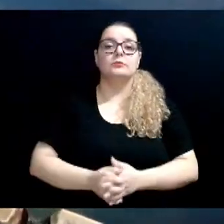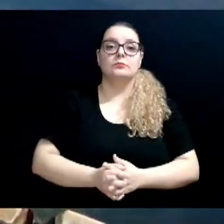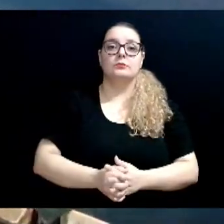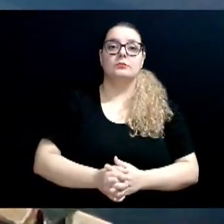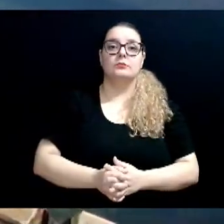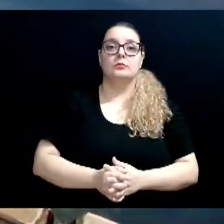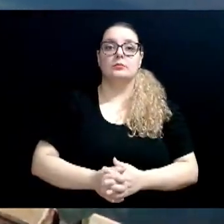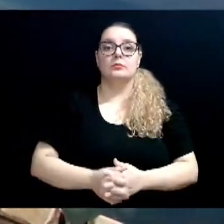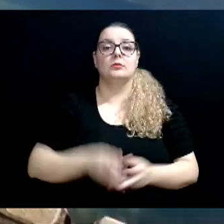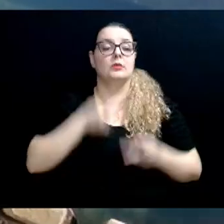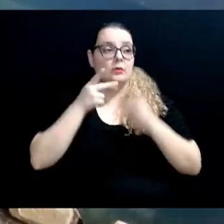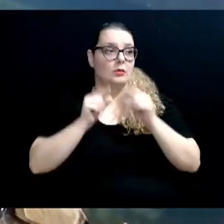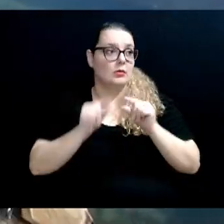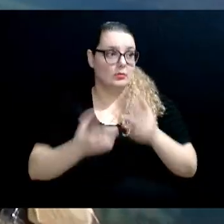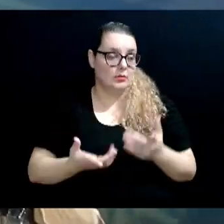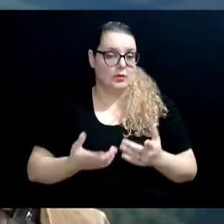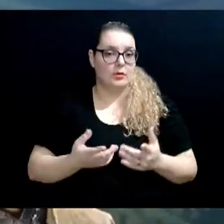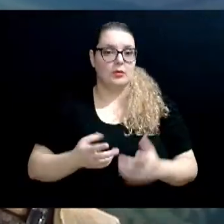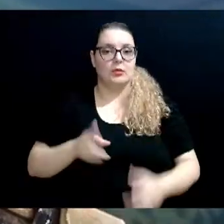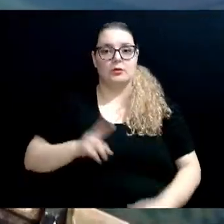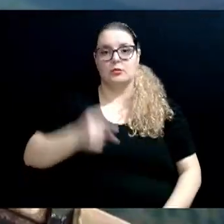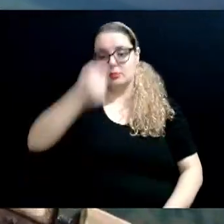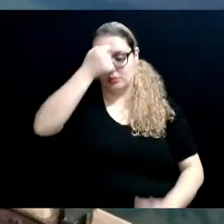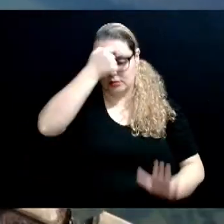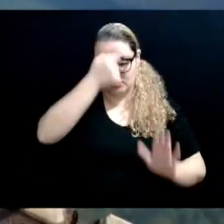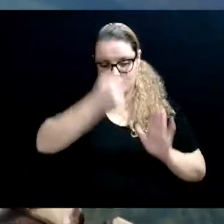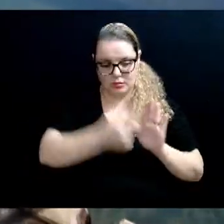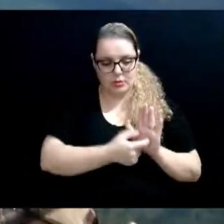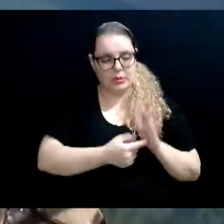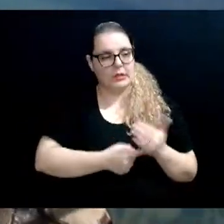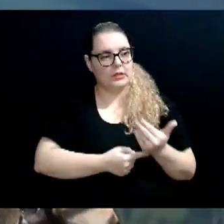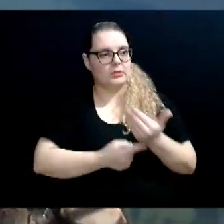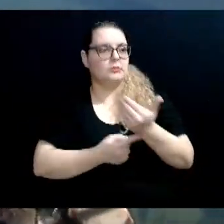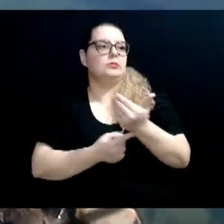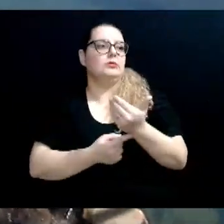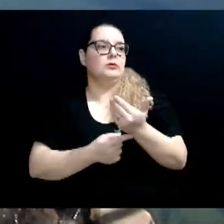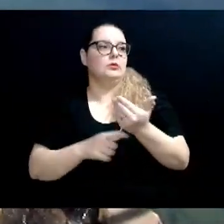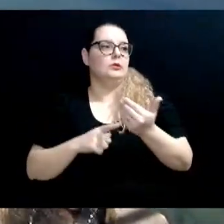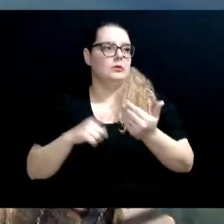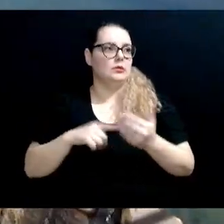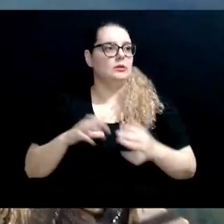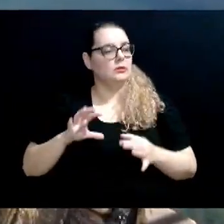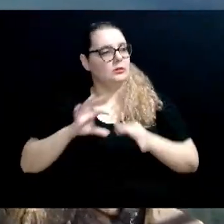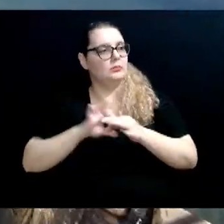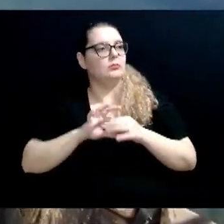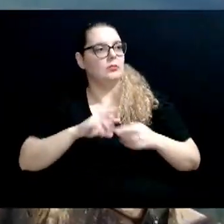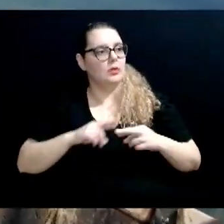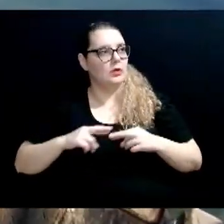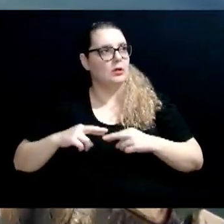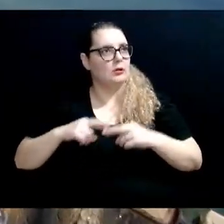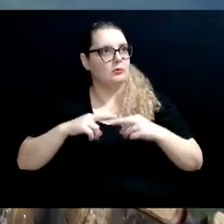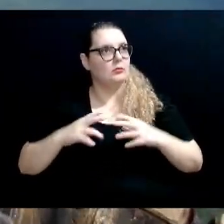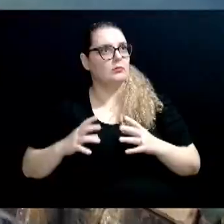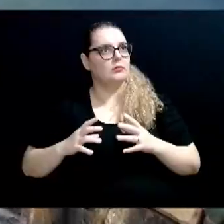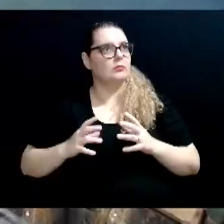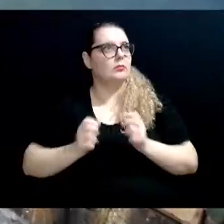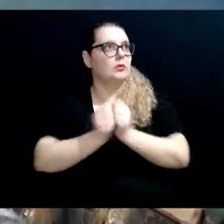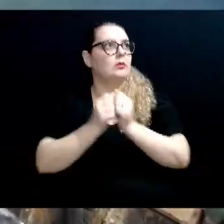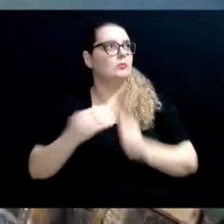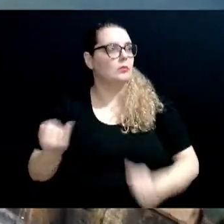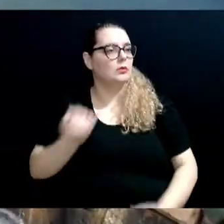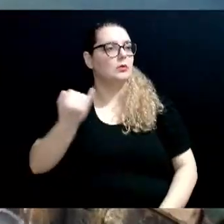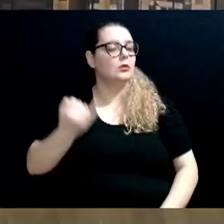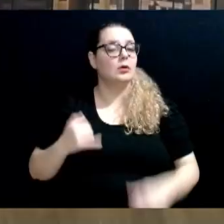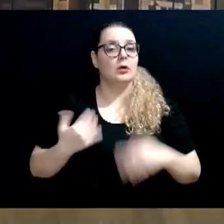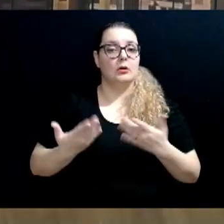de inteligência artificial. A tecnologia, ela tem sido uma aliada importante no saneamento? Quais são as ferramentas, além da inteligência